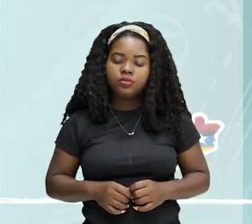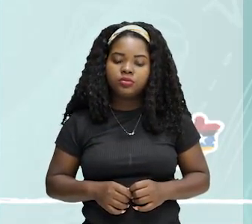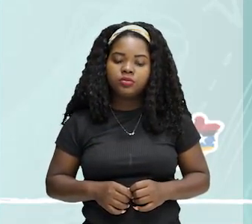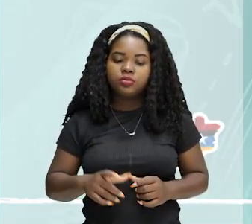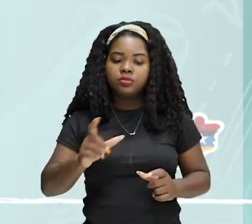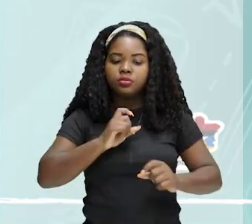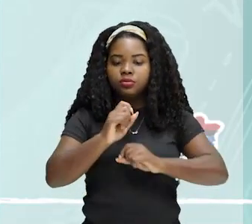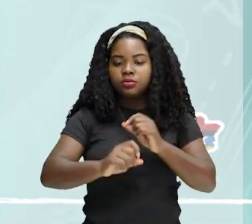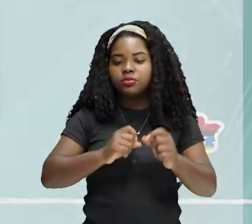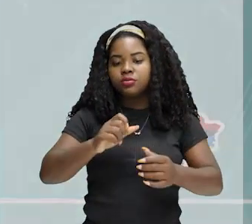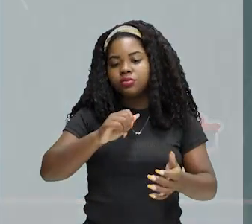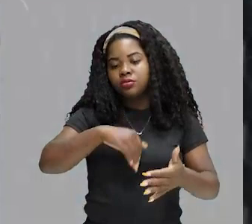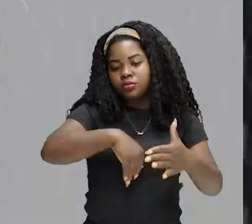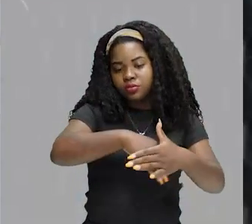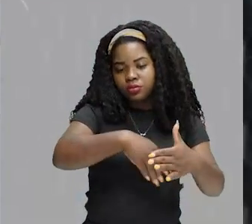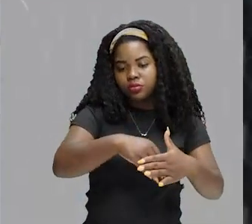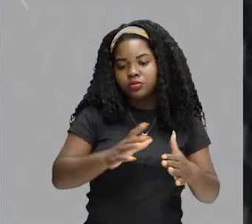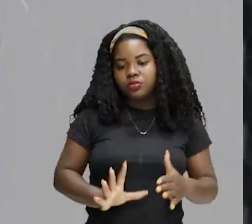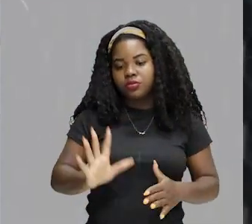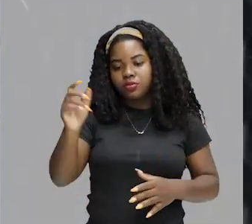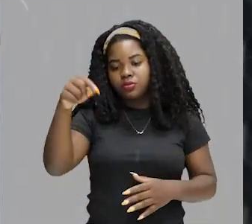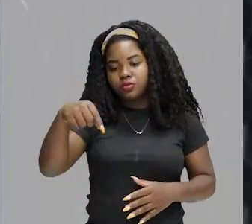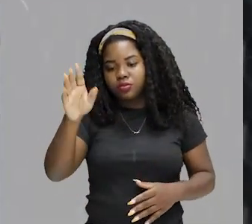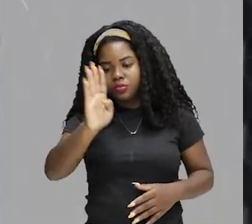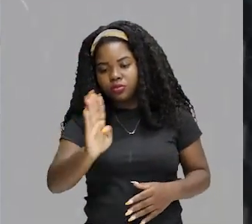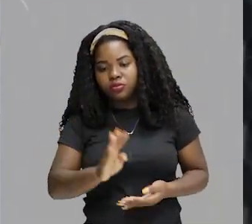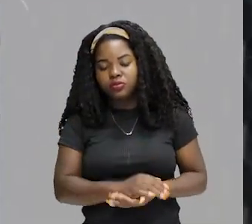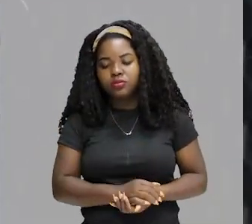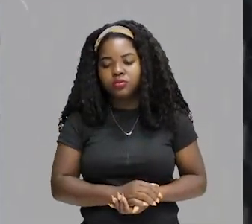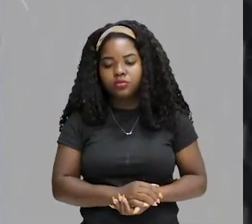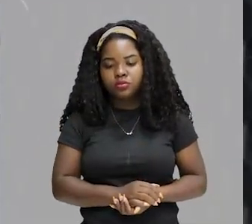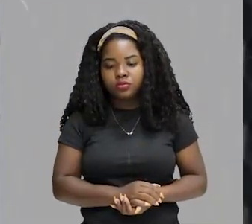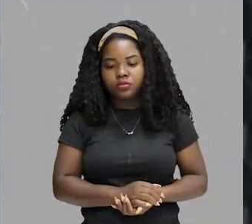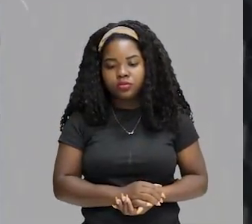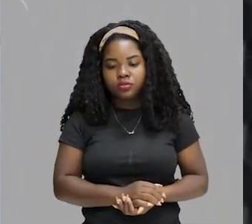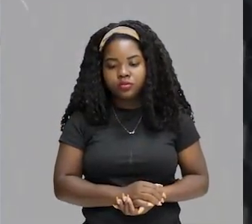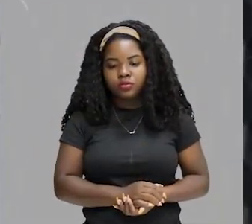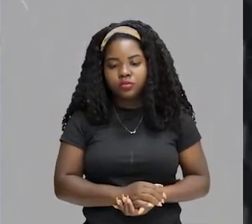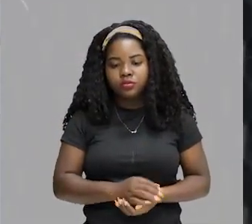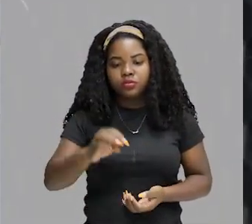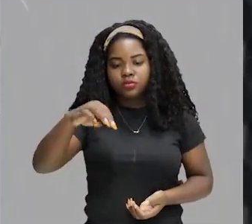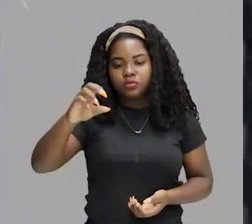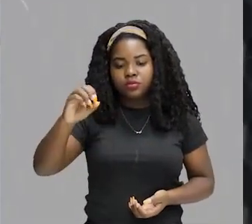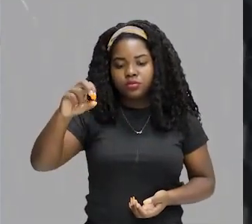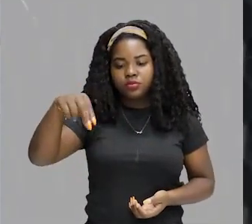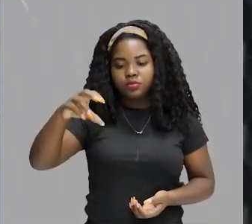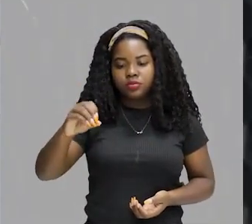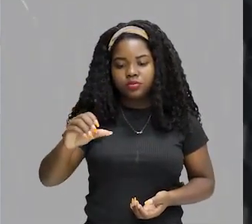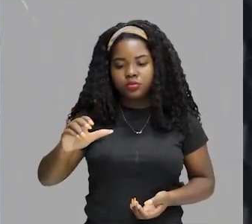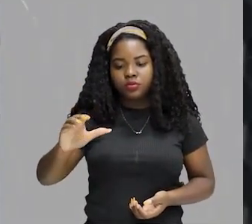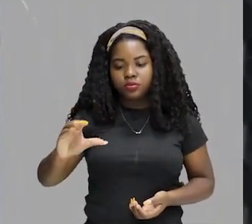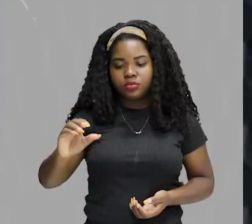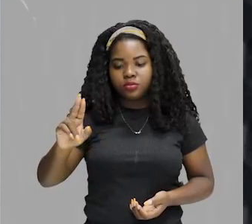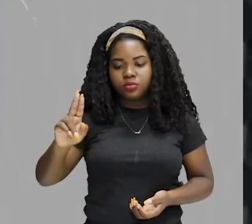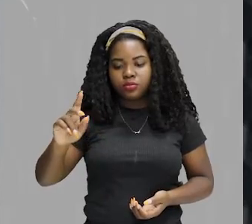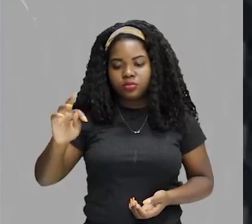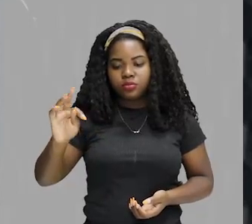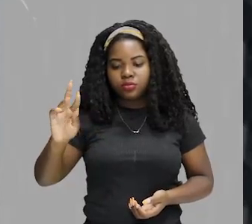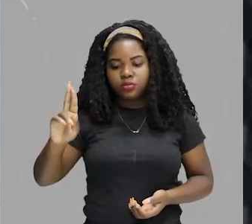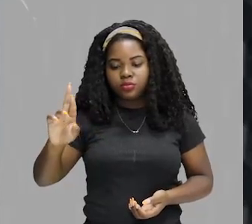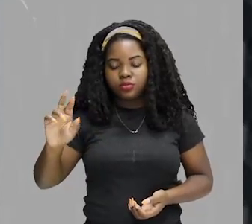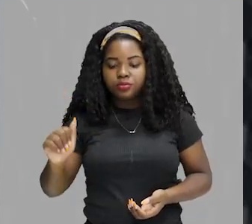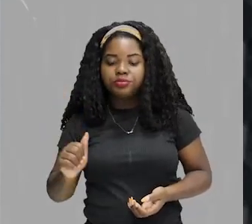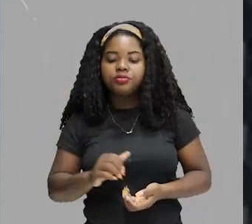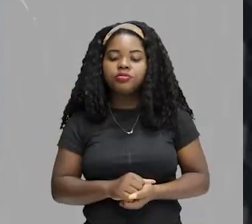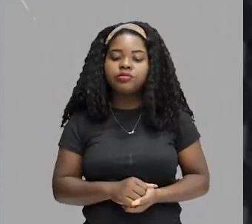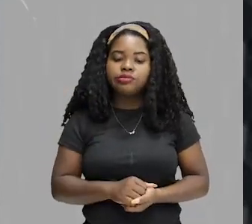o que acontece aqui no Brasil? Por essas duas questões aqui, ó. A questão da monocultura, que eu falei para vocês ainda há pouco, que é isso que